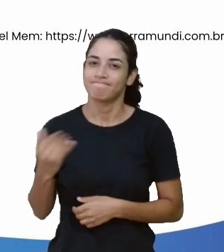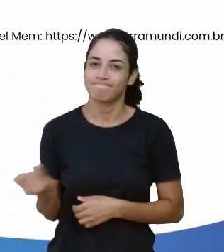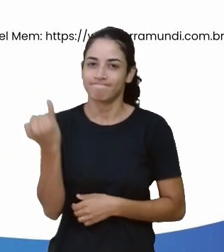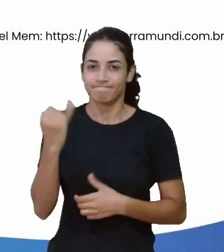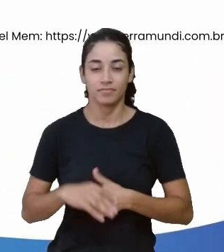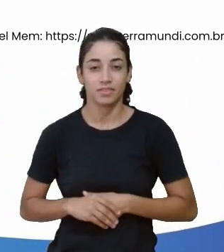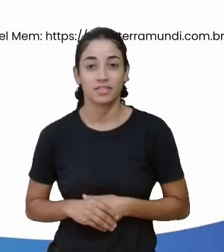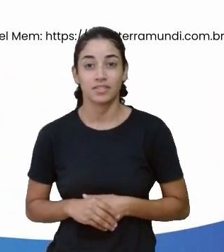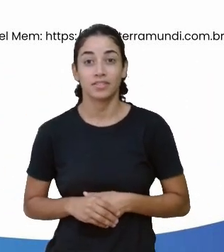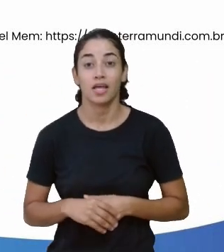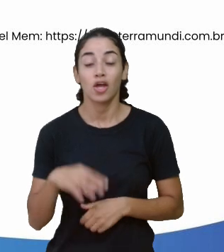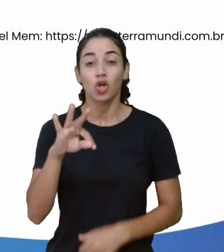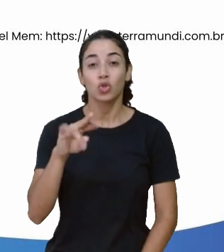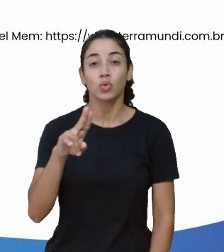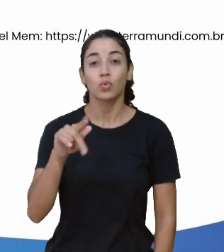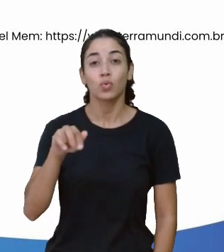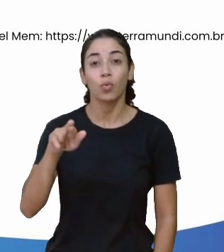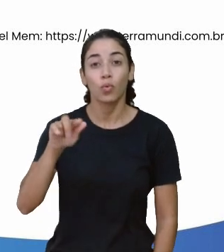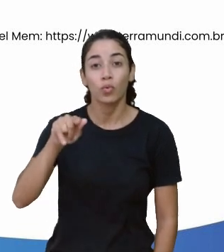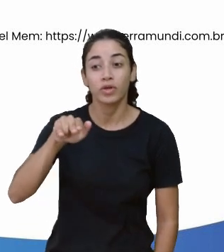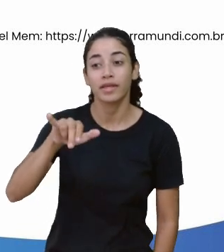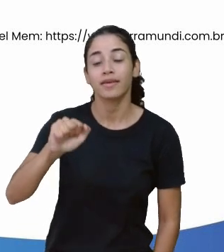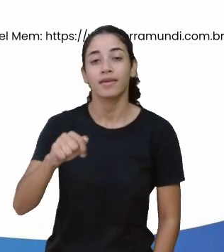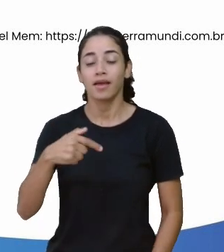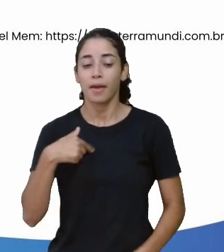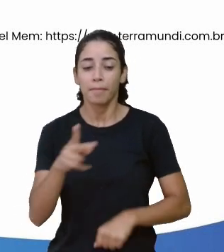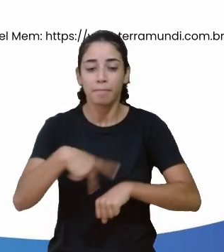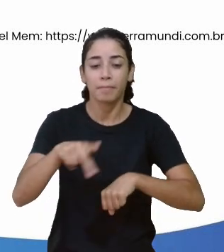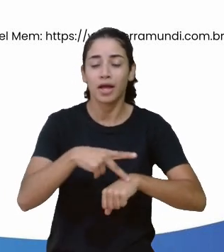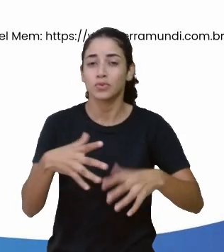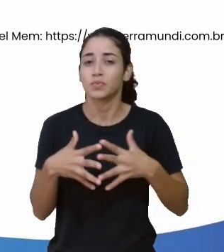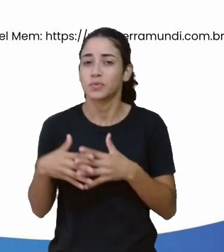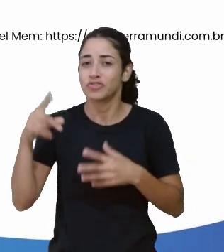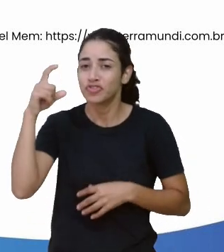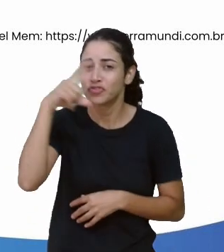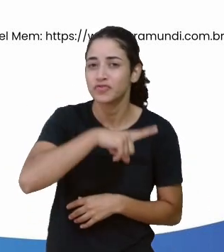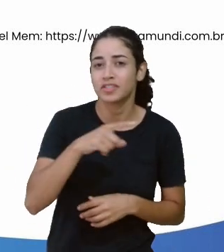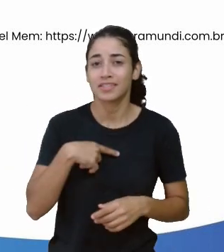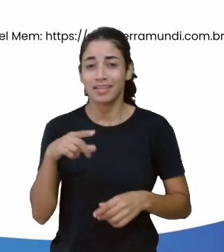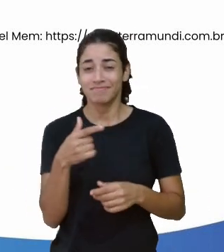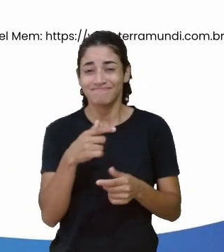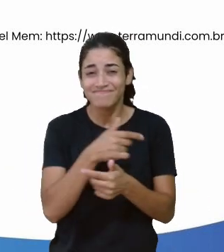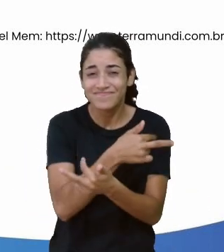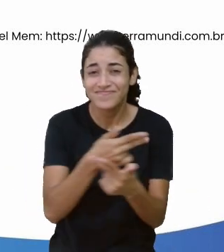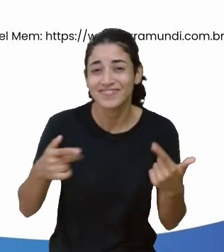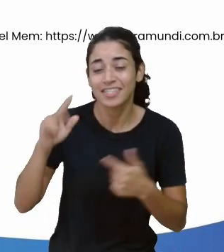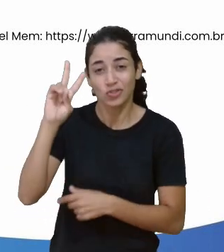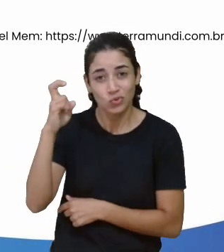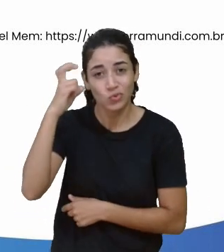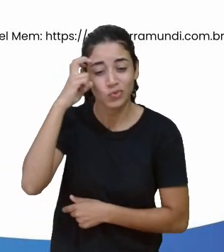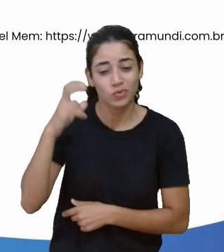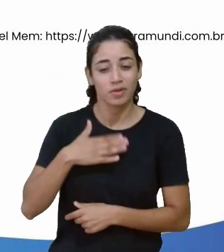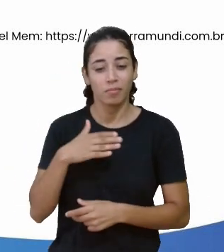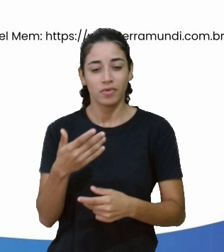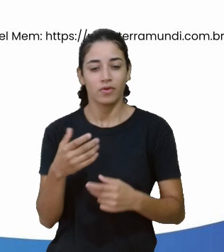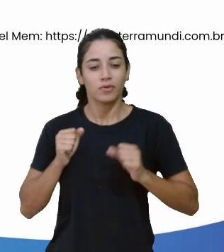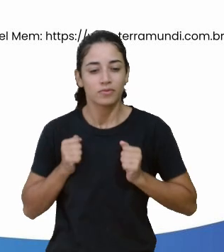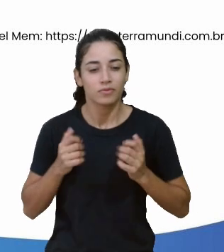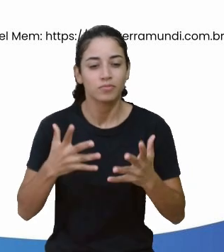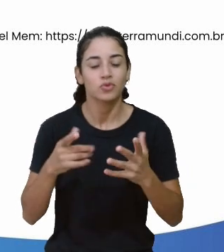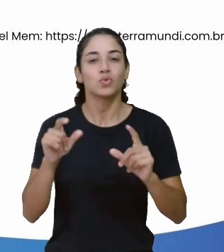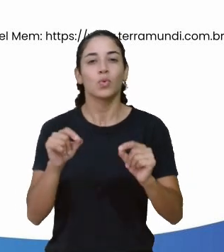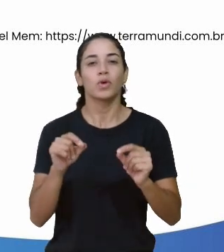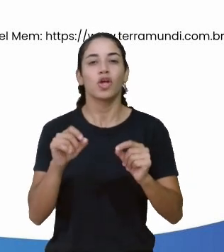Turquia é um país complexo, encruzilhada de inúmeras culturas, e essa foi minha iniciação no